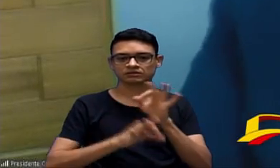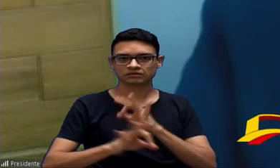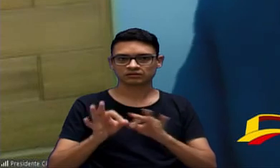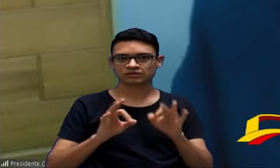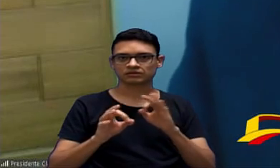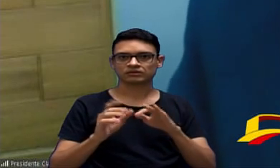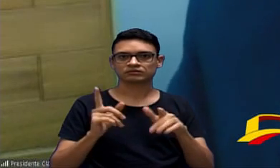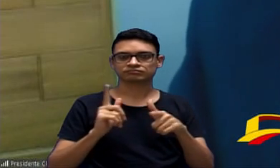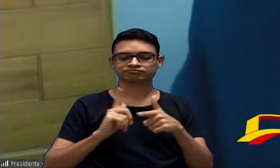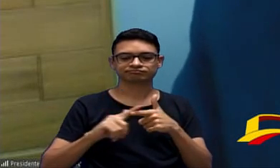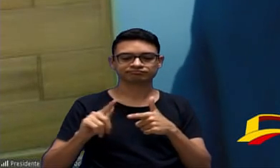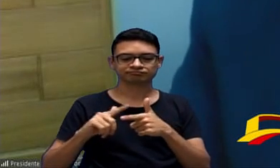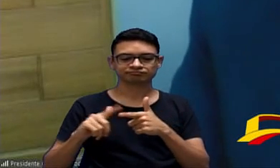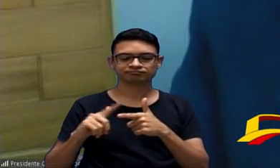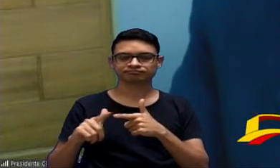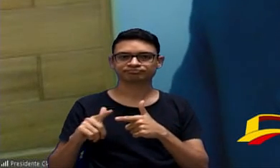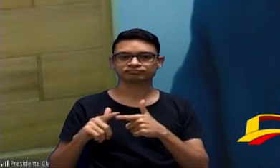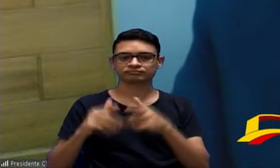prejudicado.